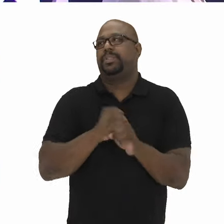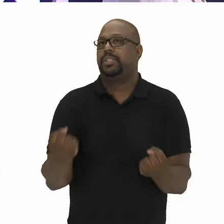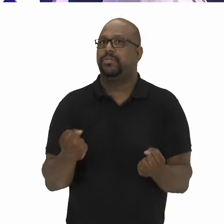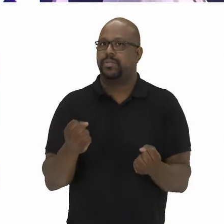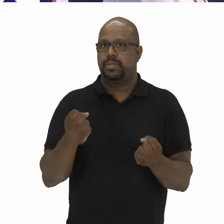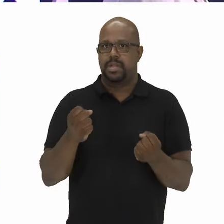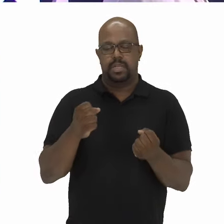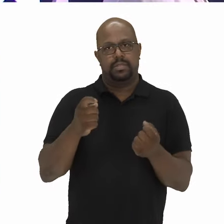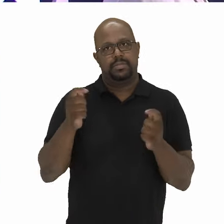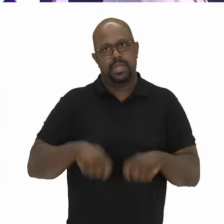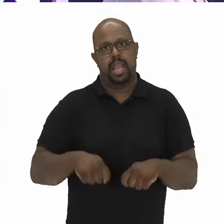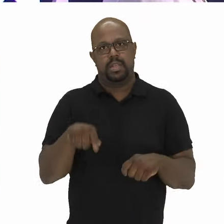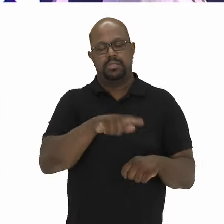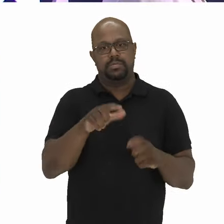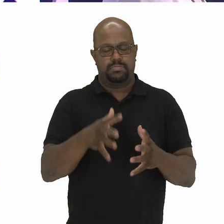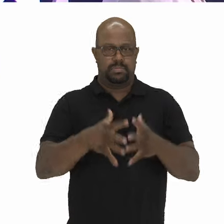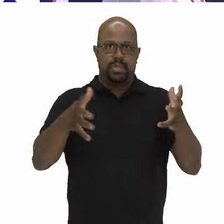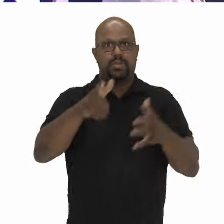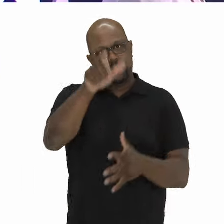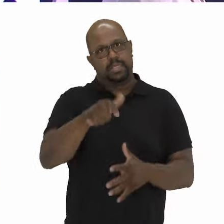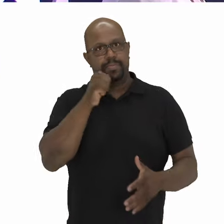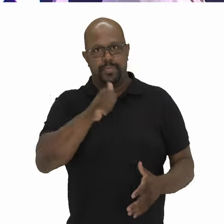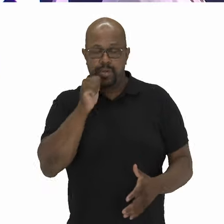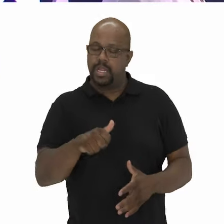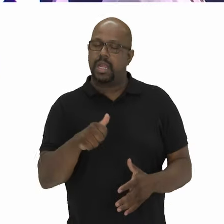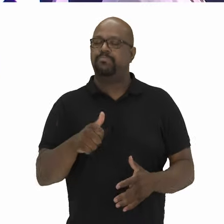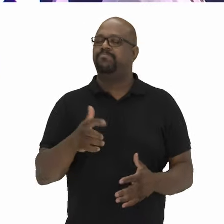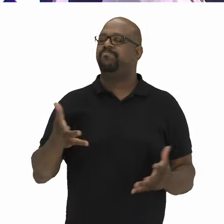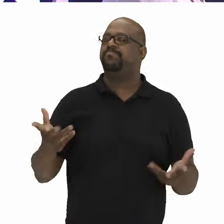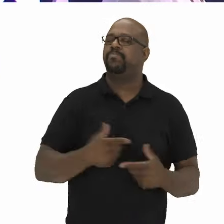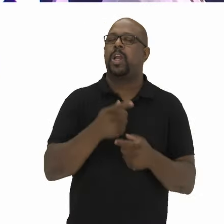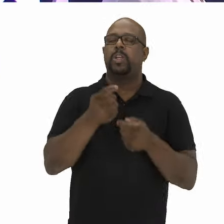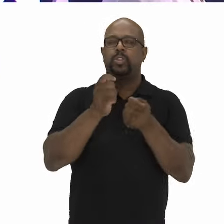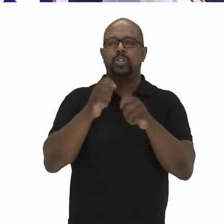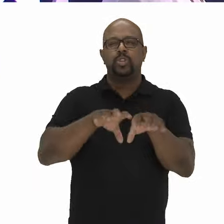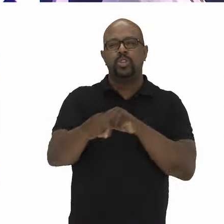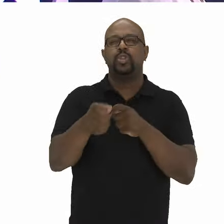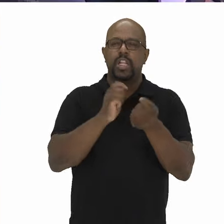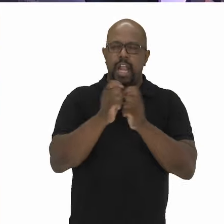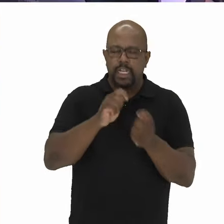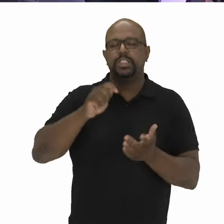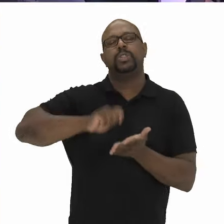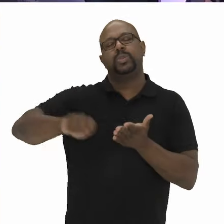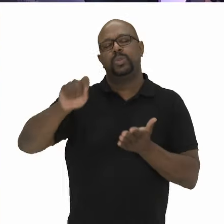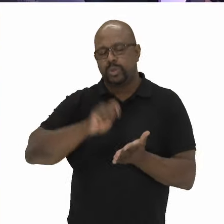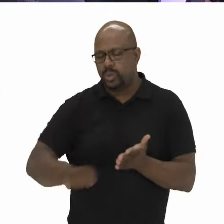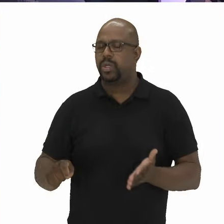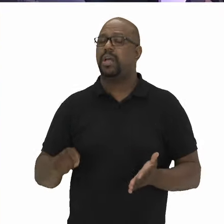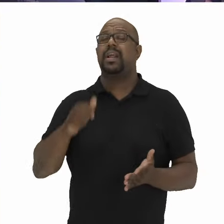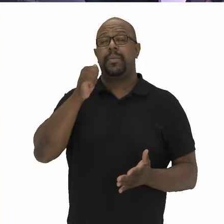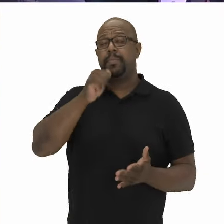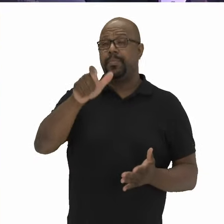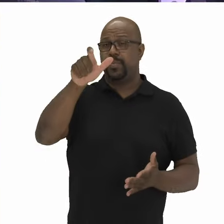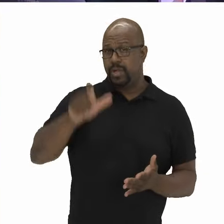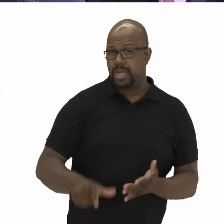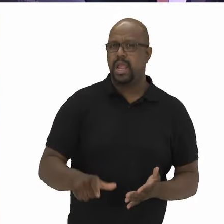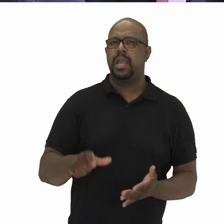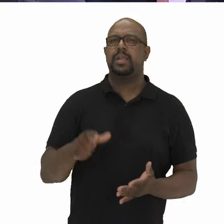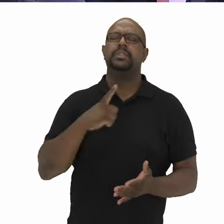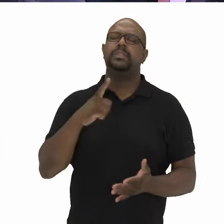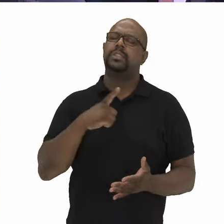é impossível caber aqui a dimensão dessa mulher é uma grande jornalista uma grande escritora é uma